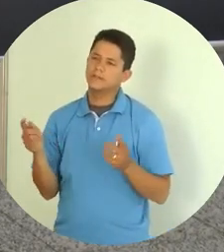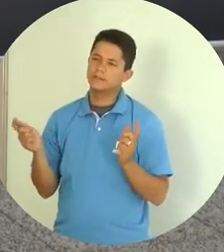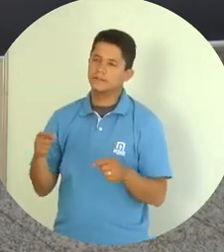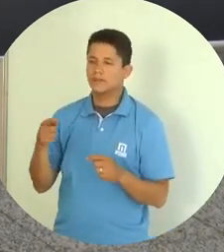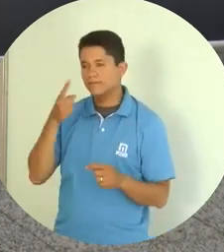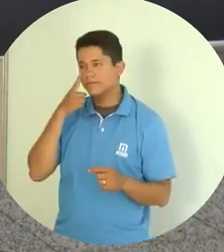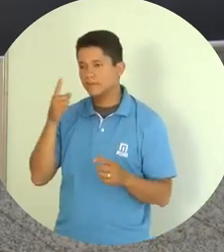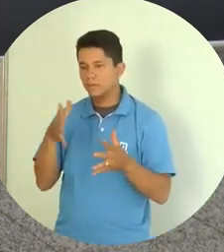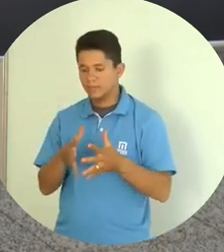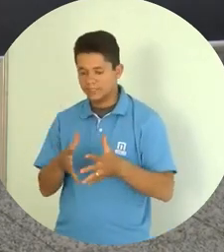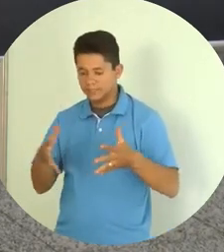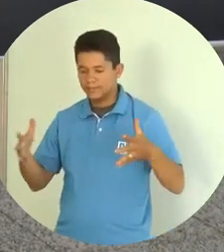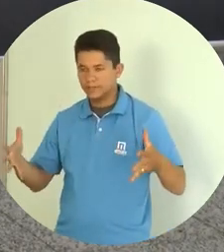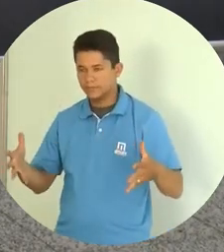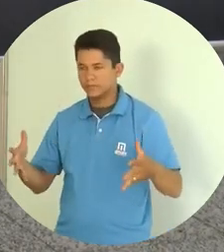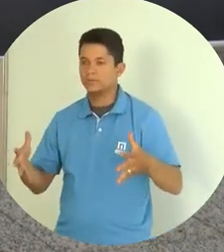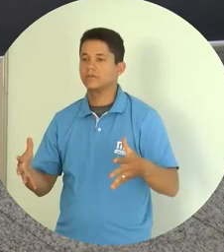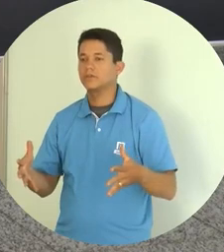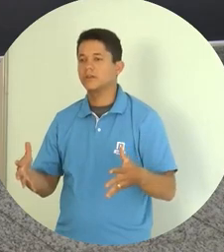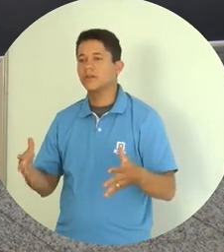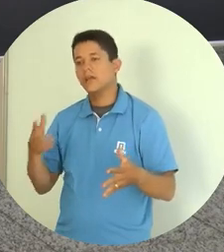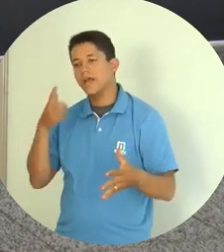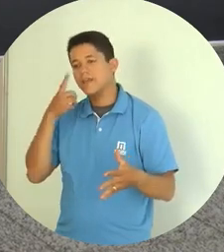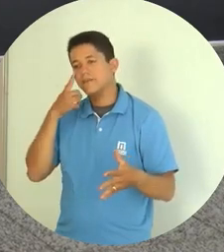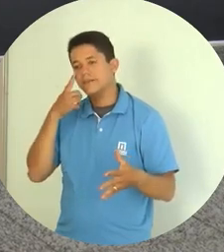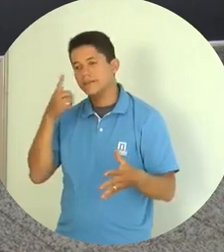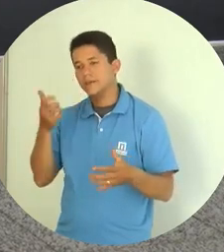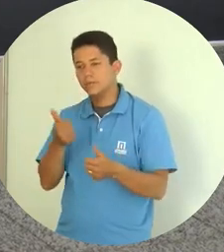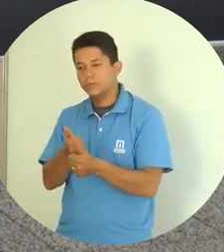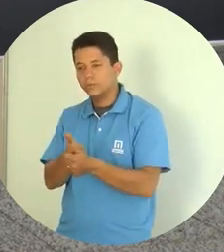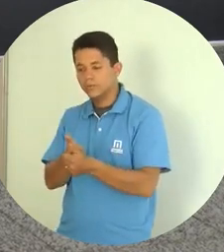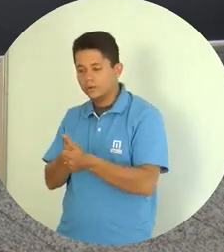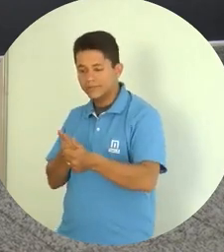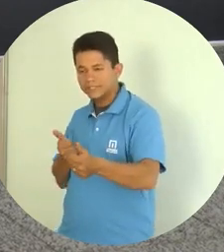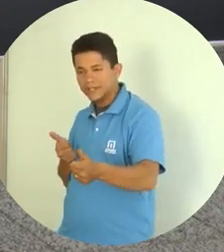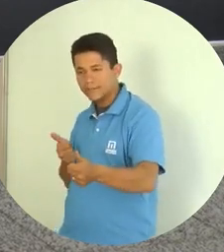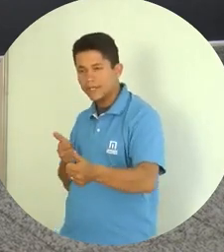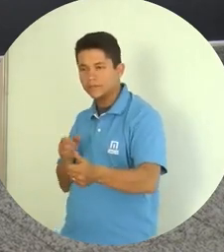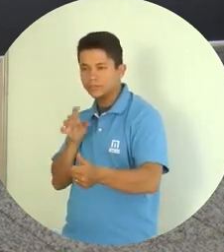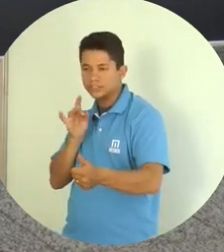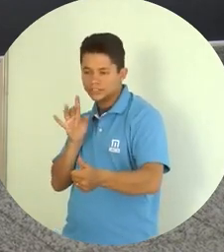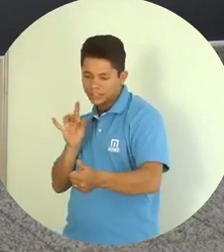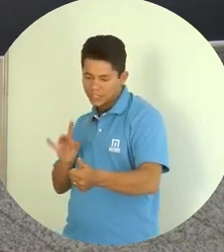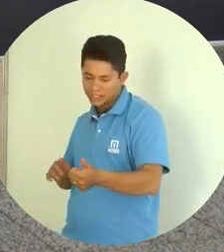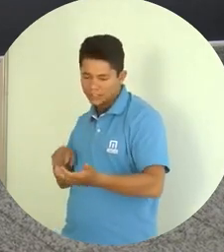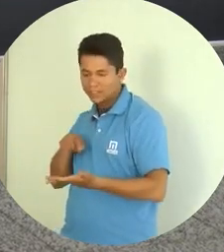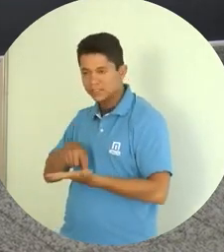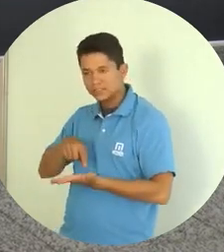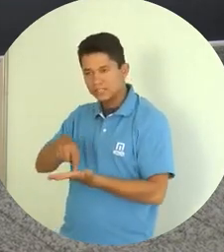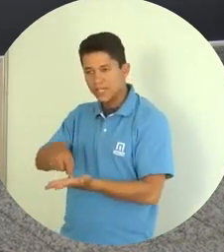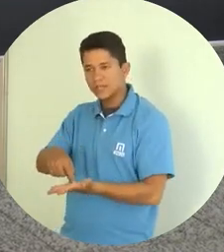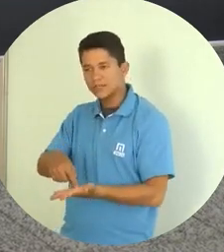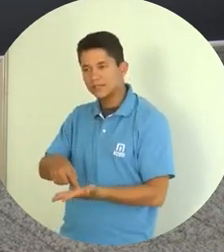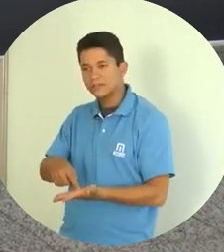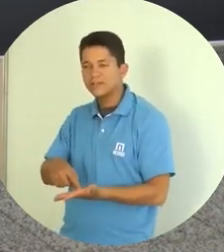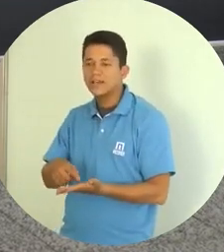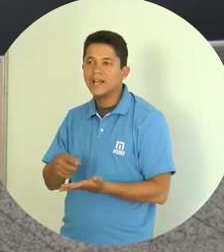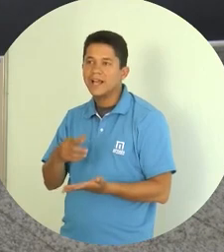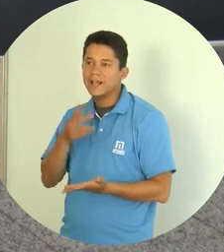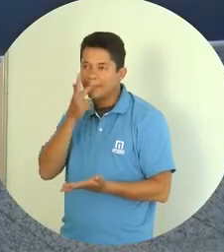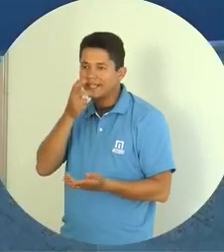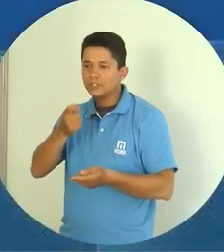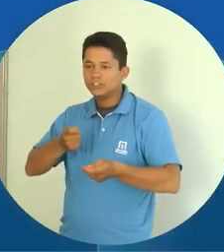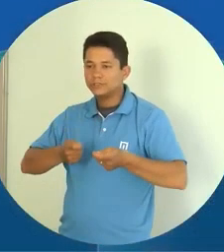crescimento desse bulbo para ver realmente o afastamento que a gente vai ter das estacas para tentar otimizar ao máximo, né,